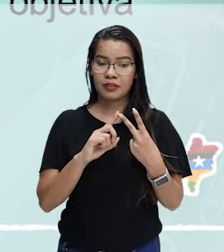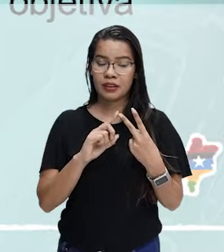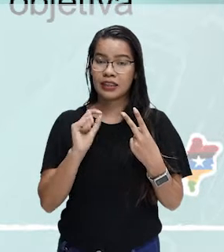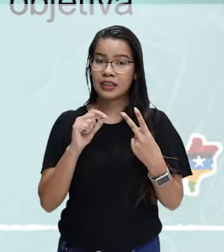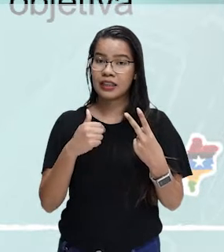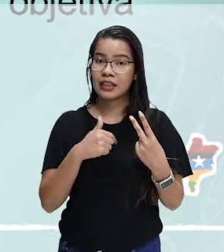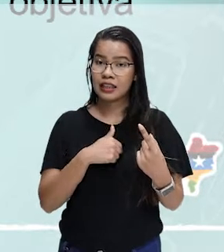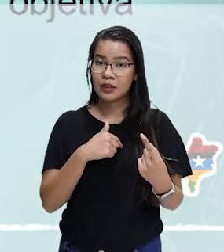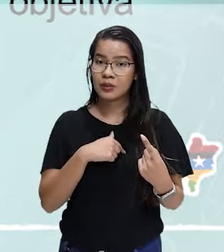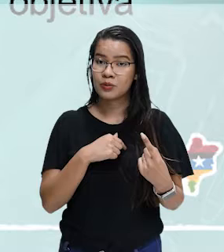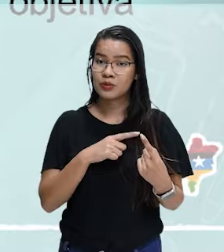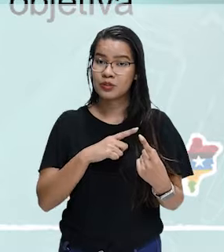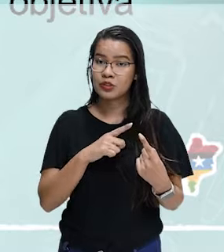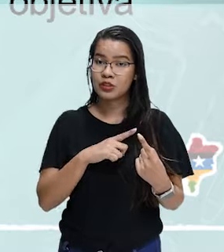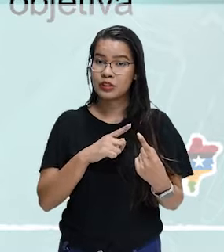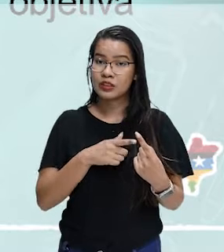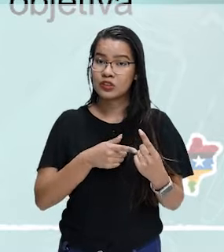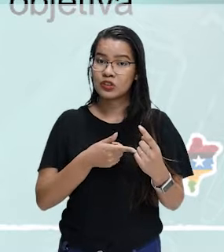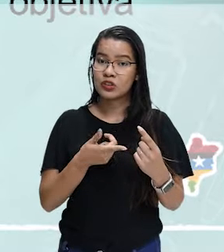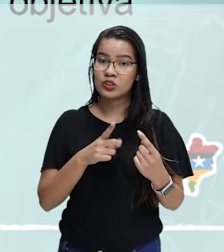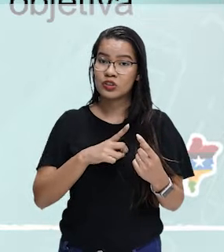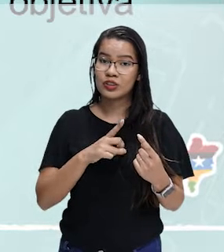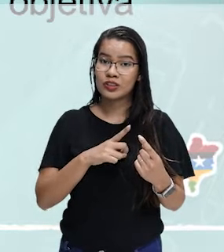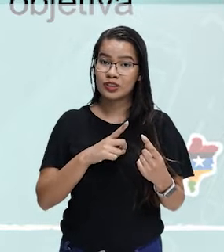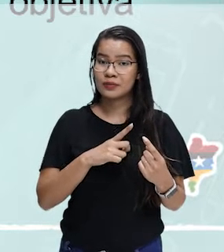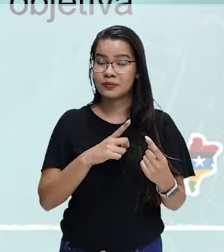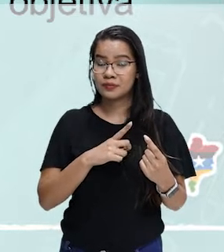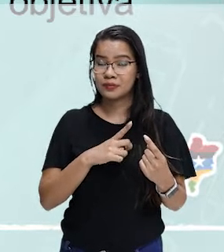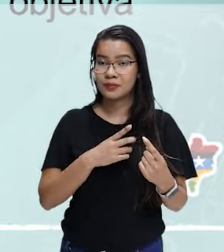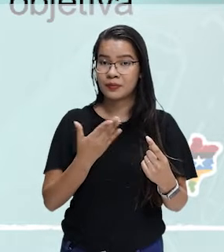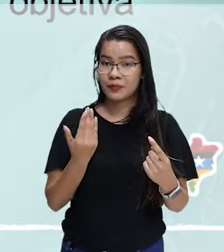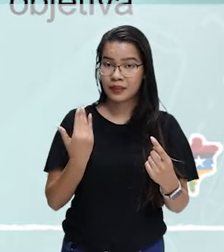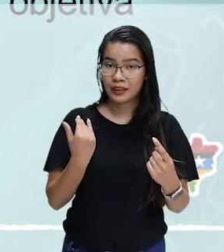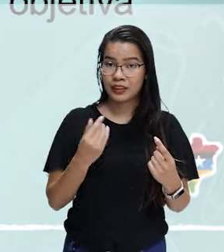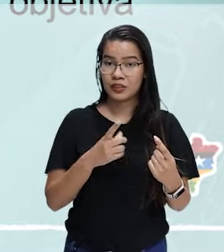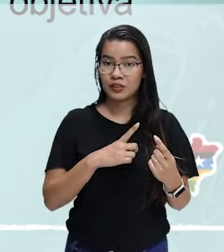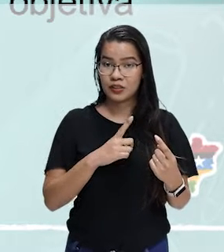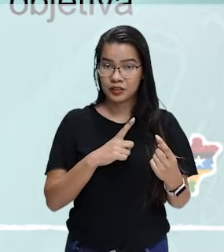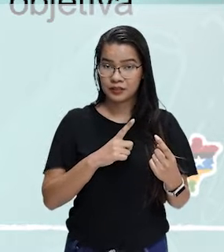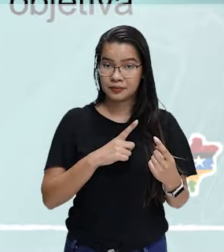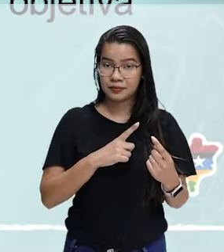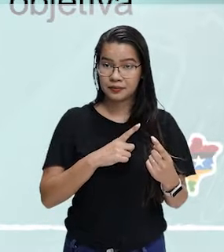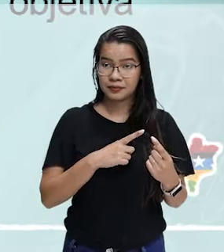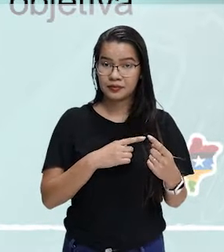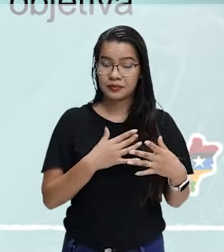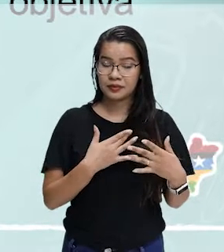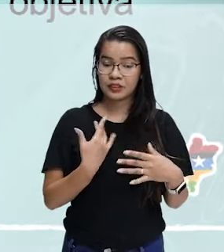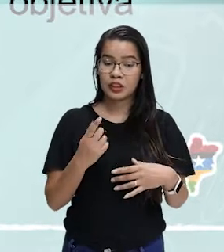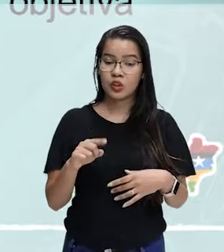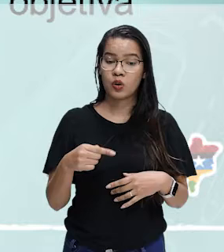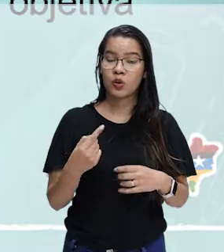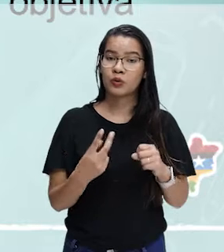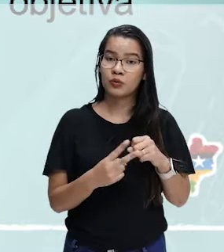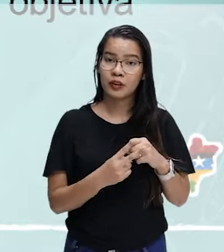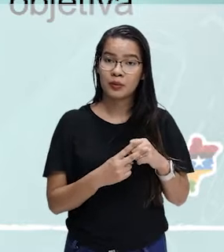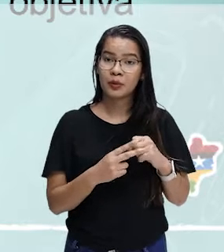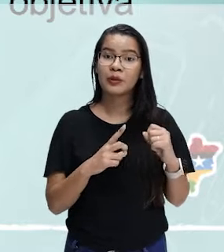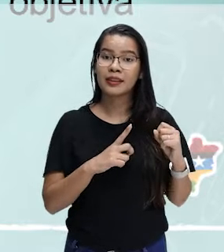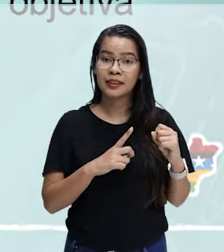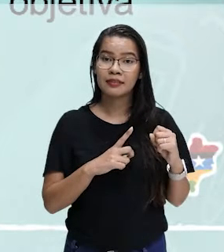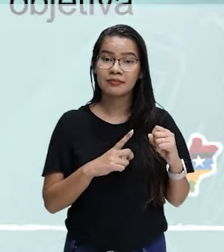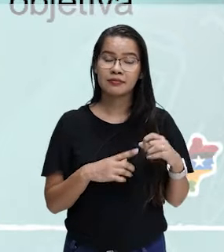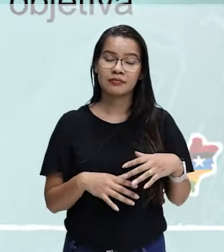eu tinha. Olha aí, tinha. Eu tinha. Eu tenho outro verbo aí, o verbo ter.